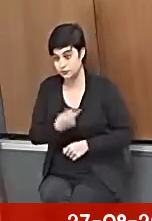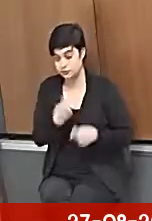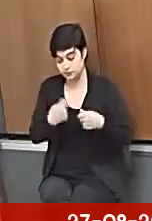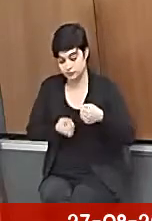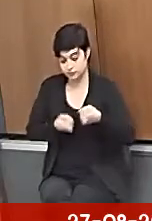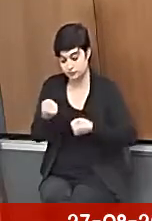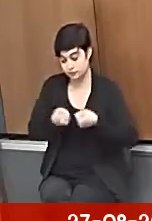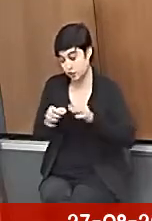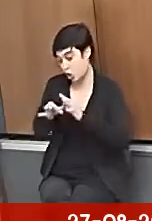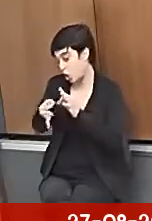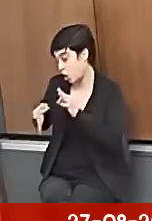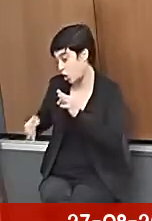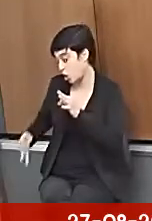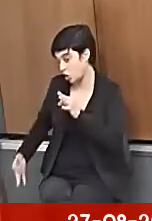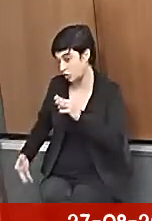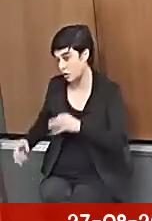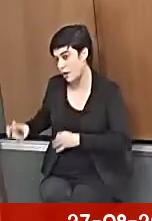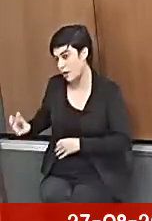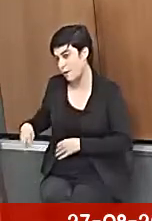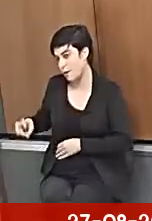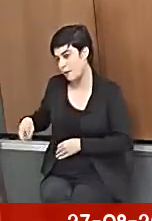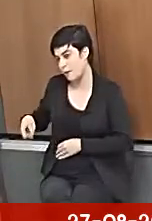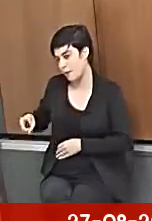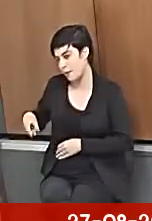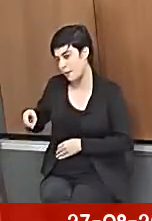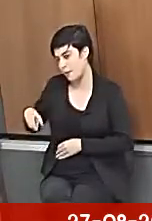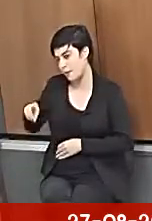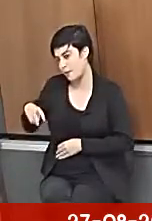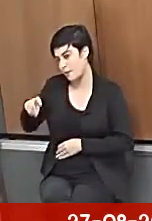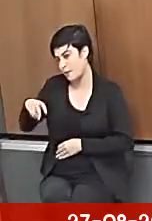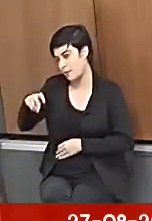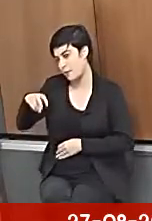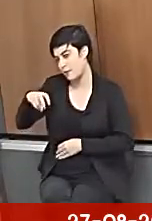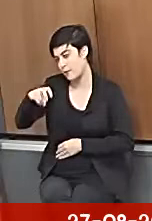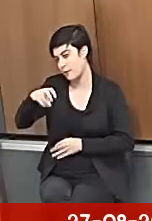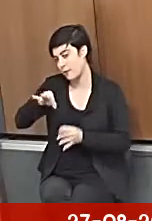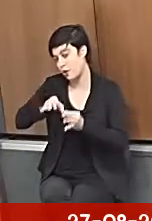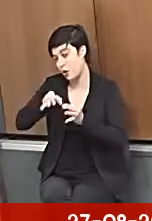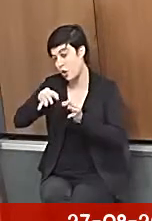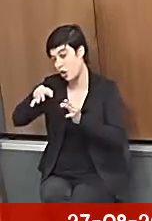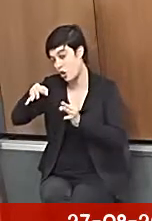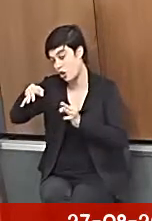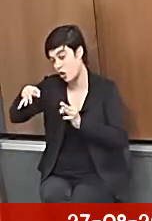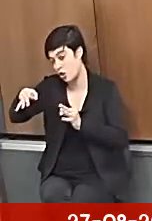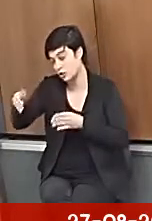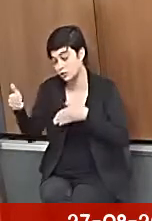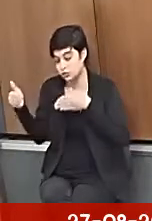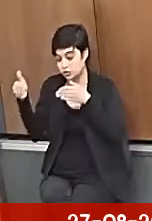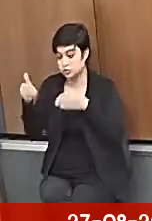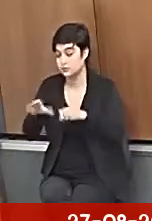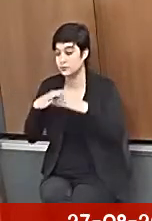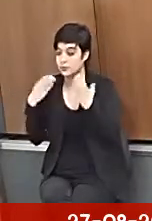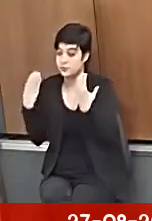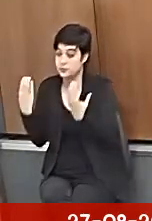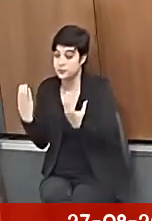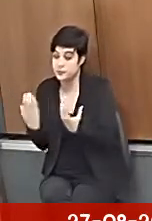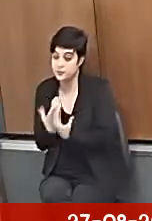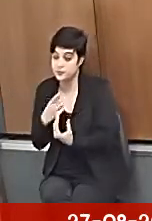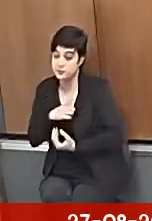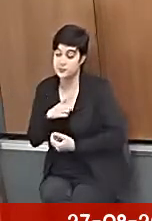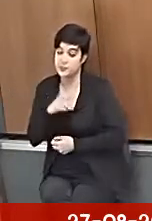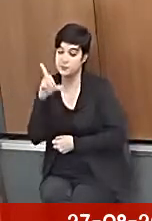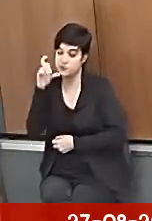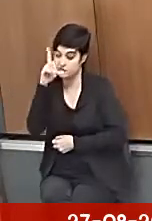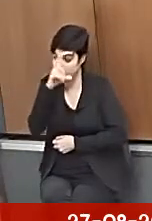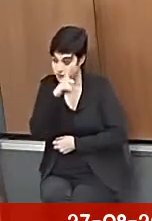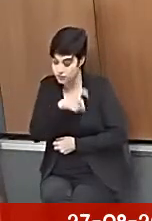lá embaixo subia carlos cruz a pé quando você chega no estágio você tem a dificuldade de